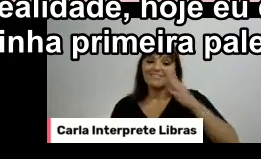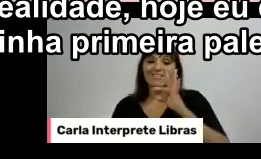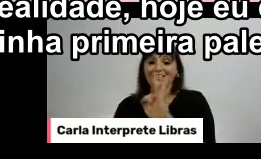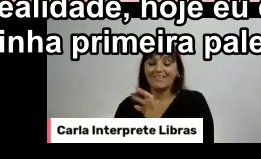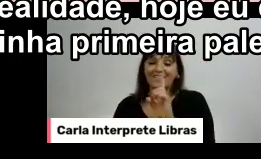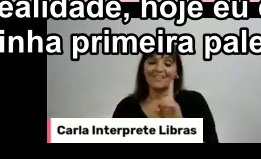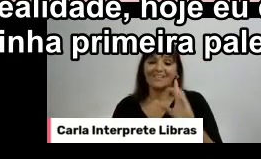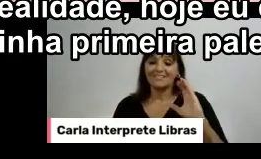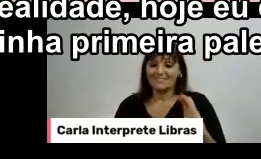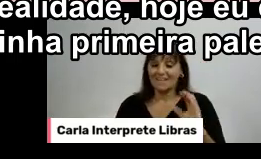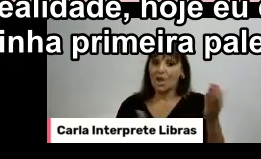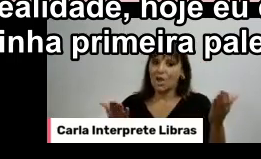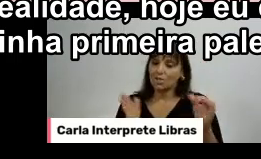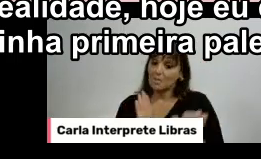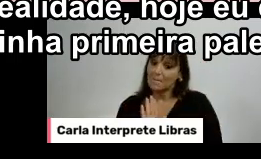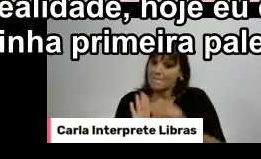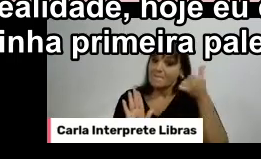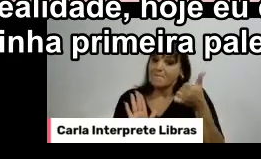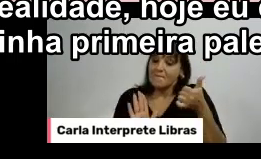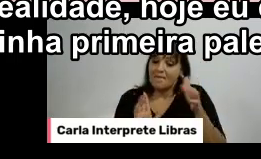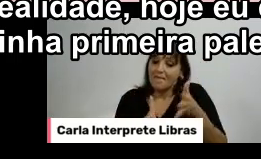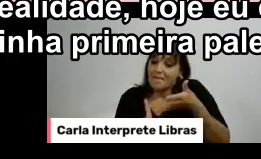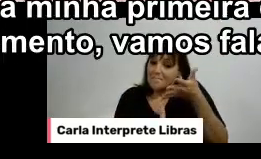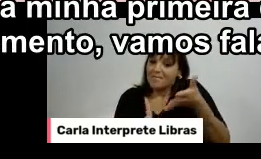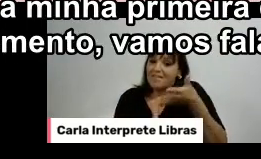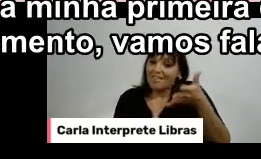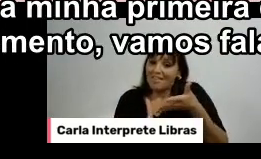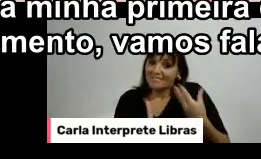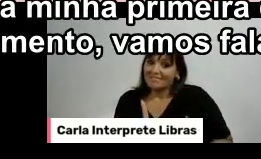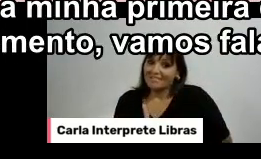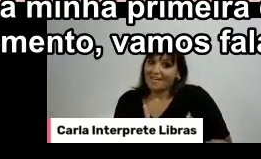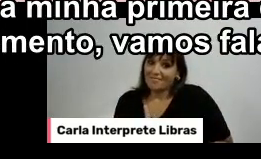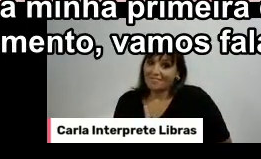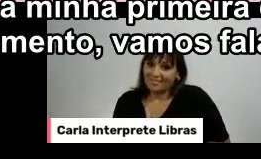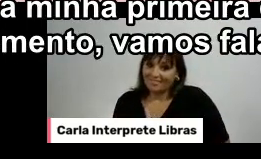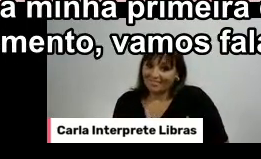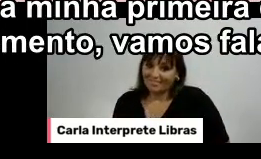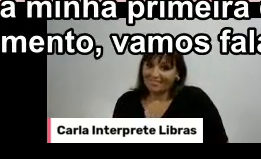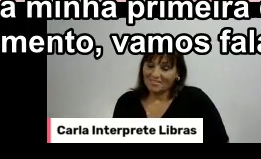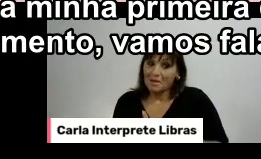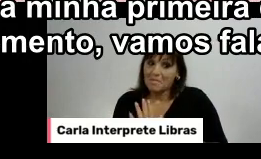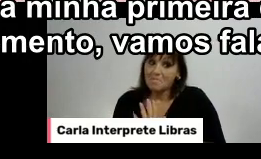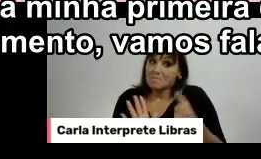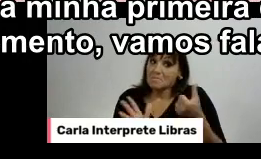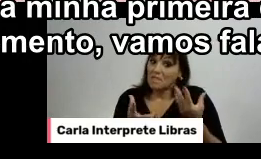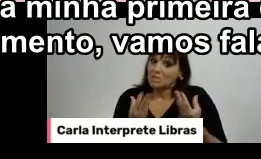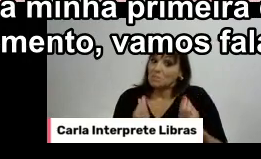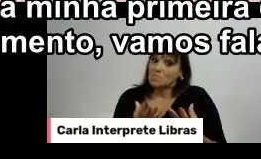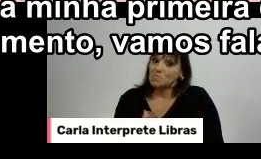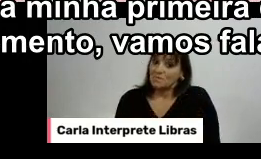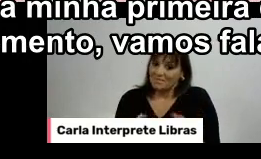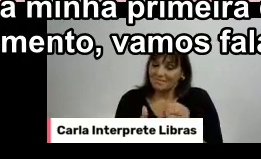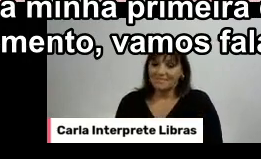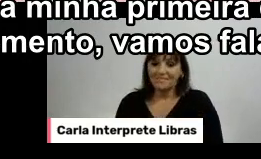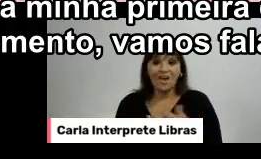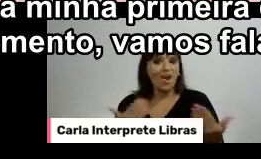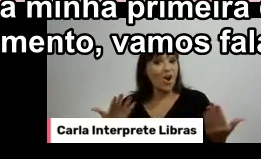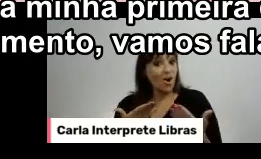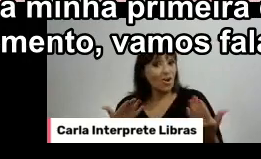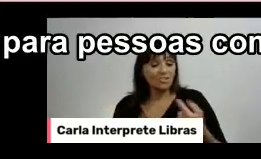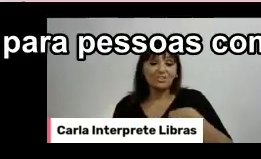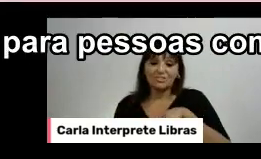no TDC a minha primeira palestra na vida, desejando ser a minha primeira de muitas. E hoje, neste momento, vamos falar